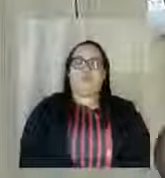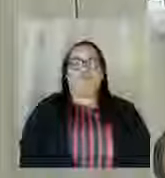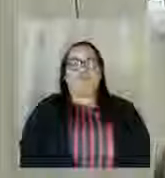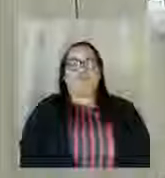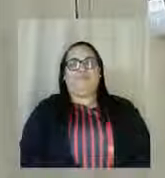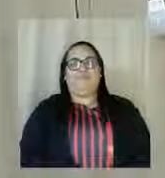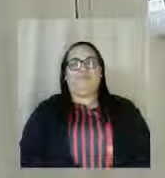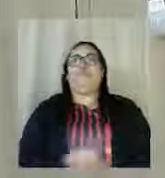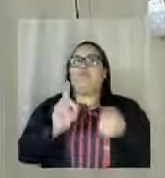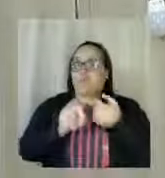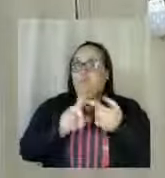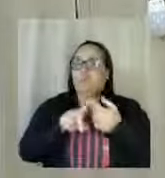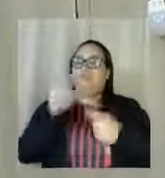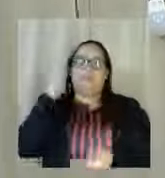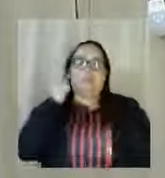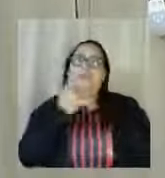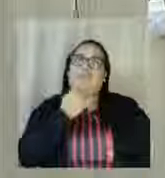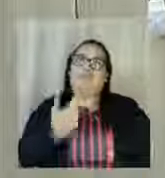Também surdo.